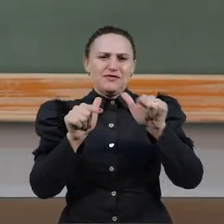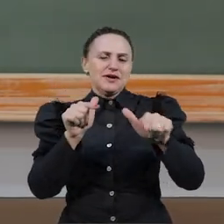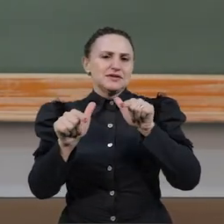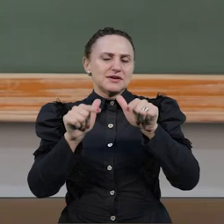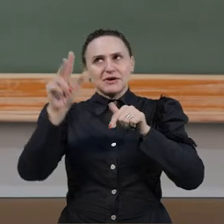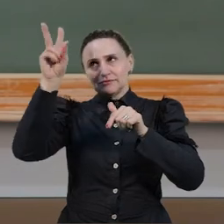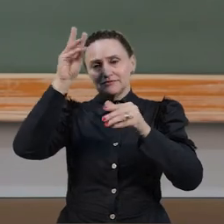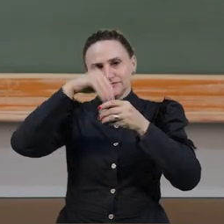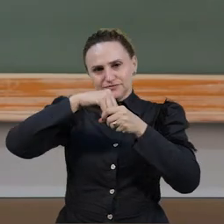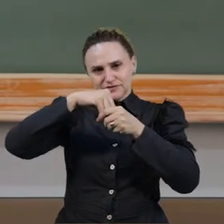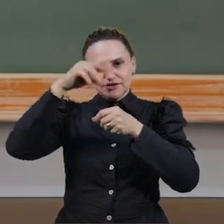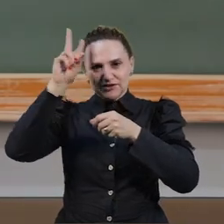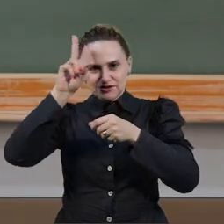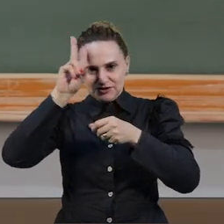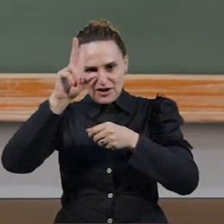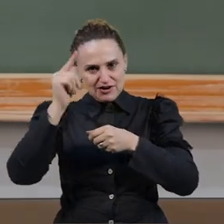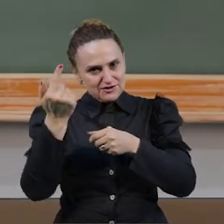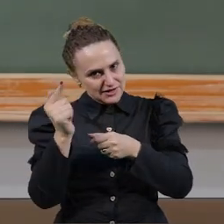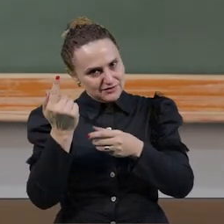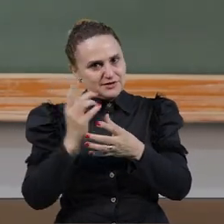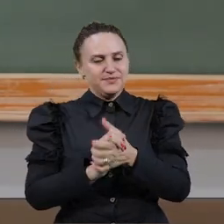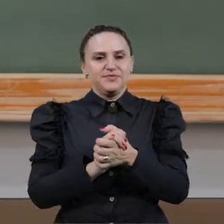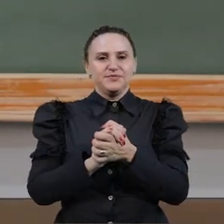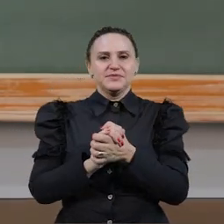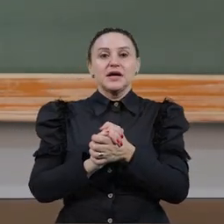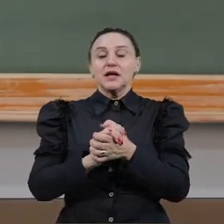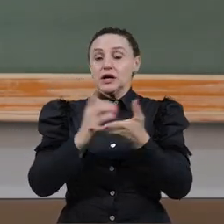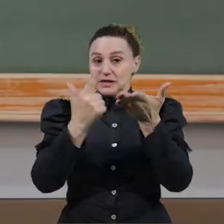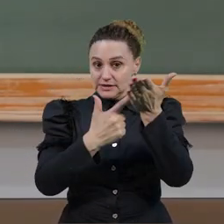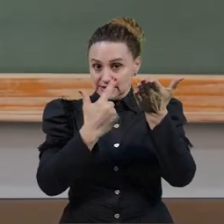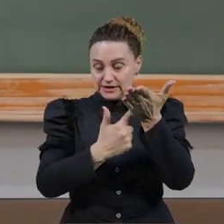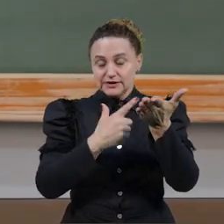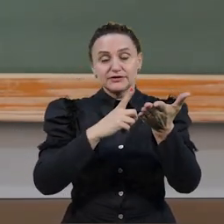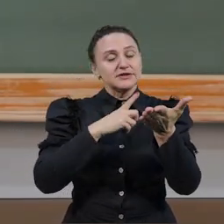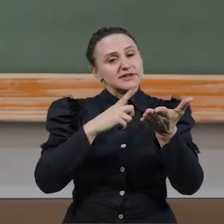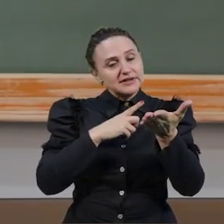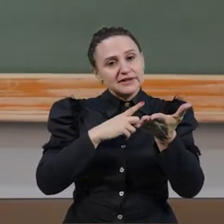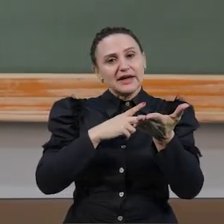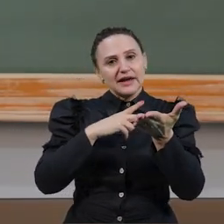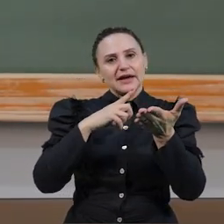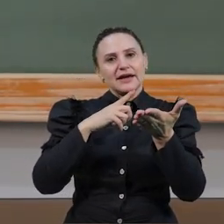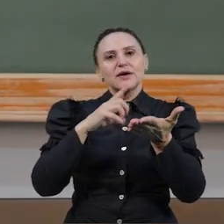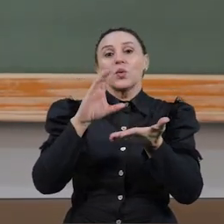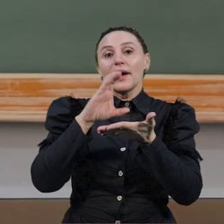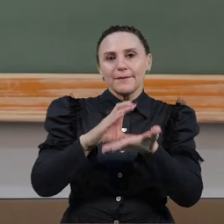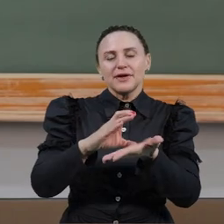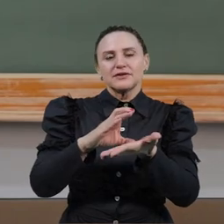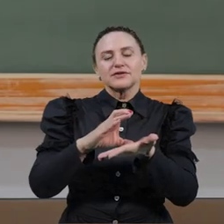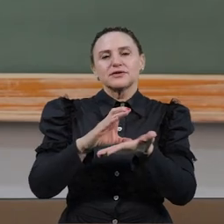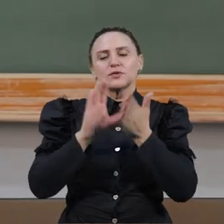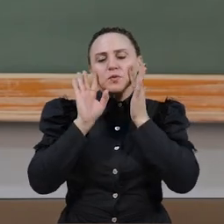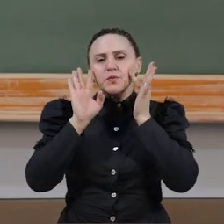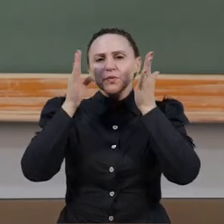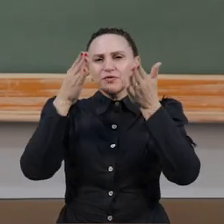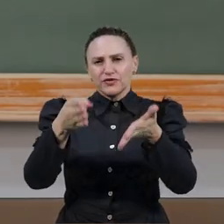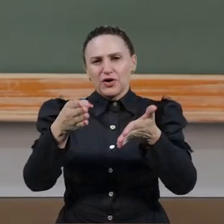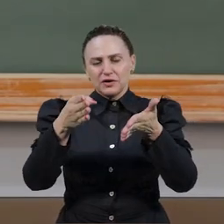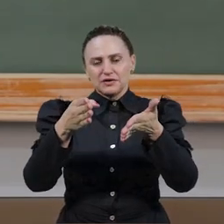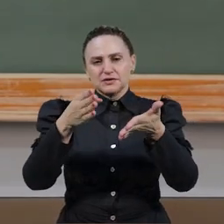histórias geografia Então esse livro também tem mais um capítulo com enfoques metodológicos que são